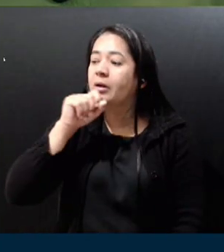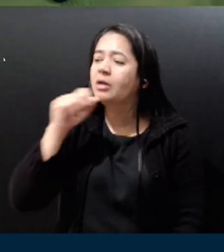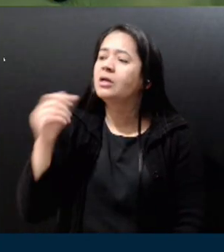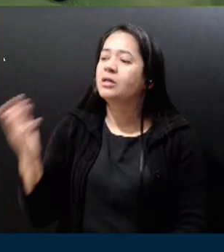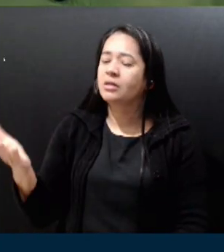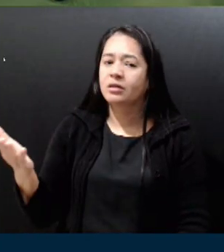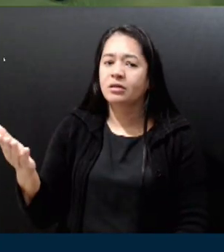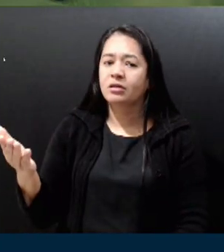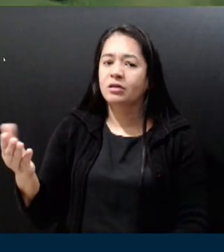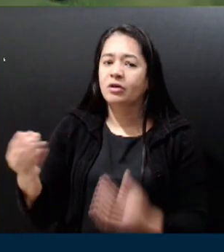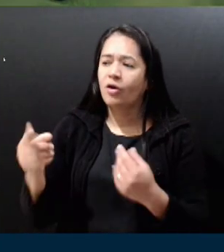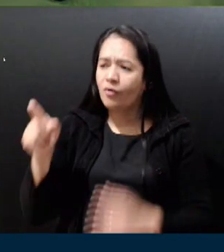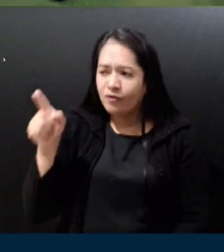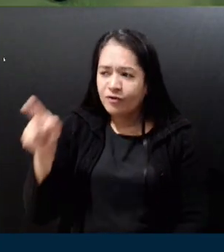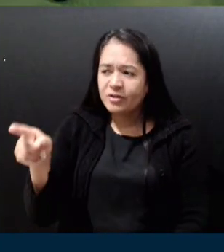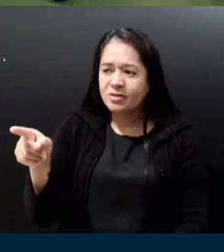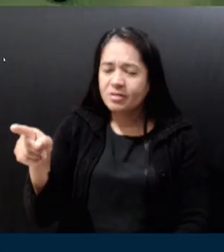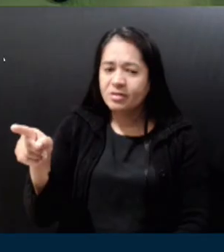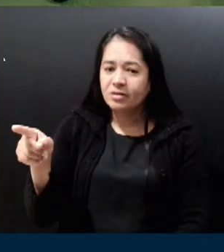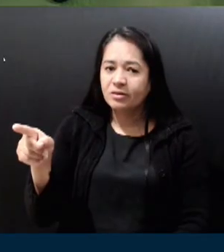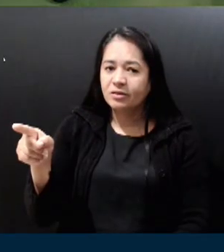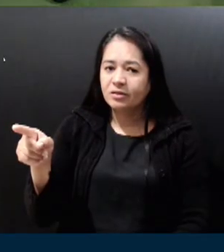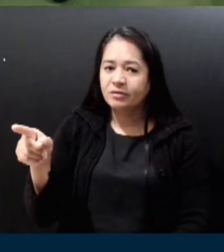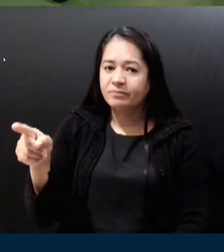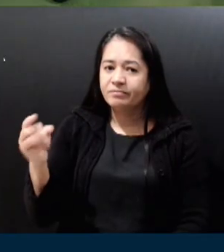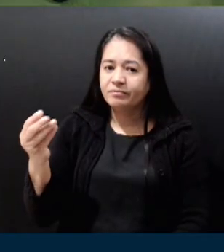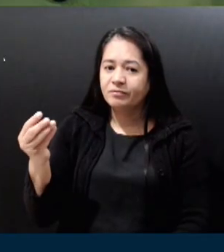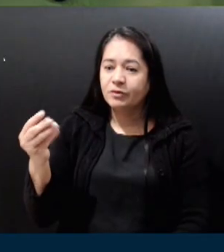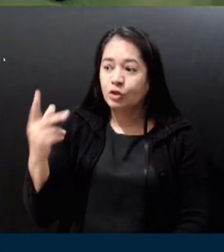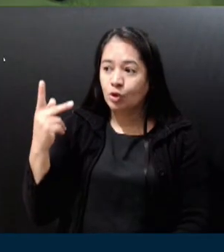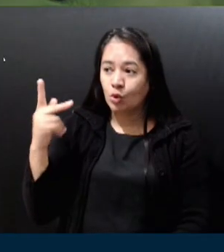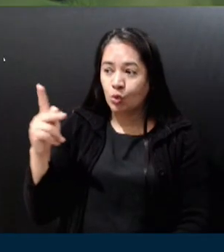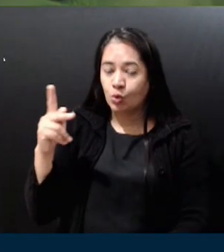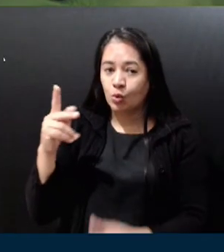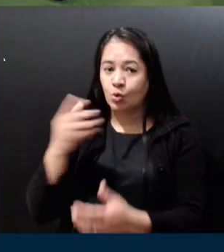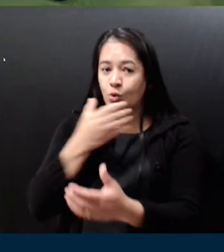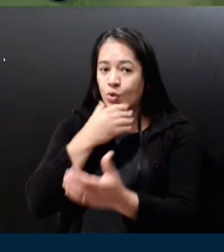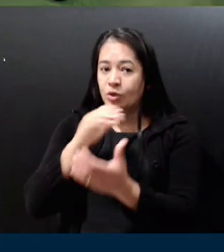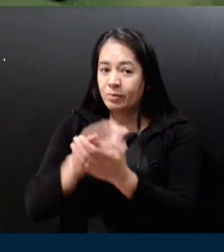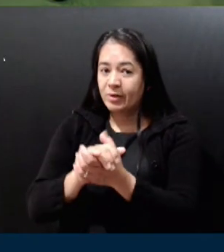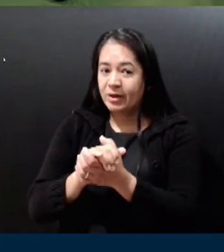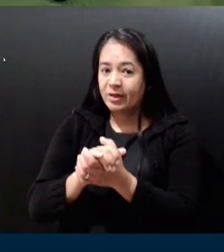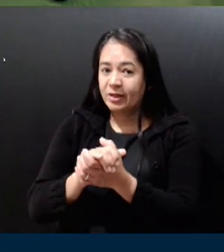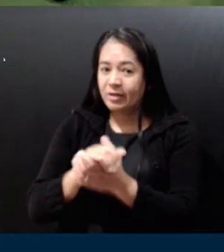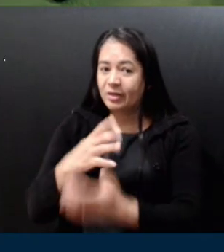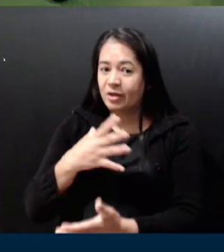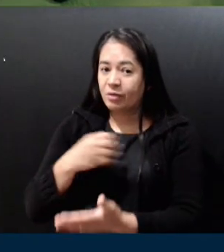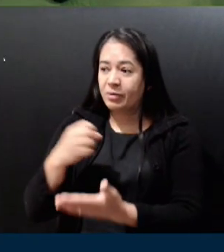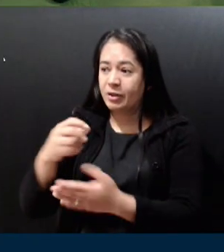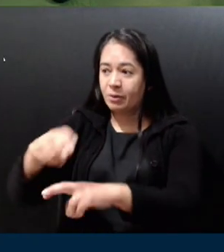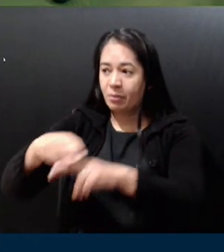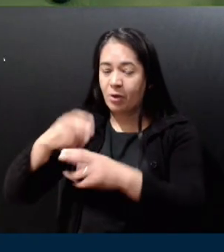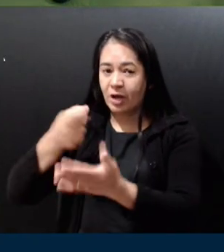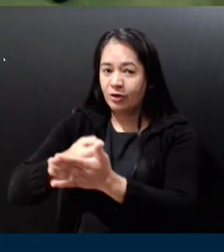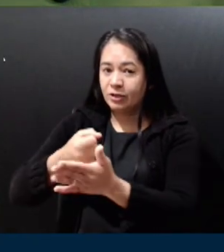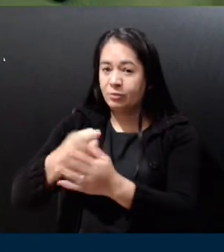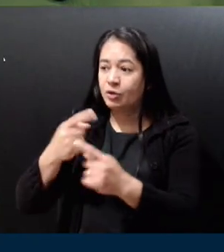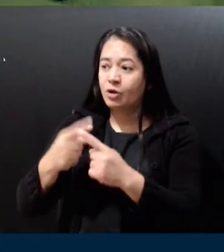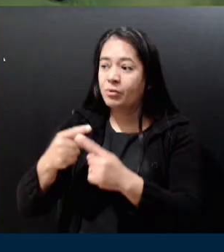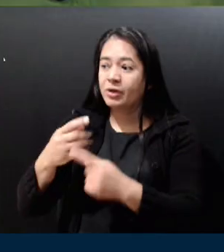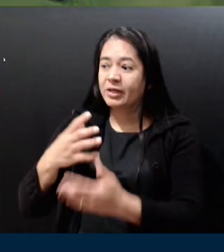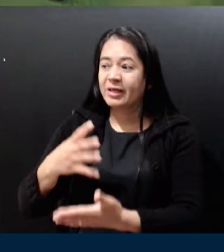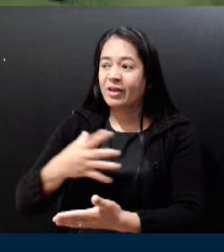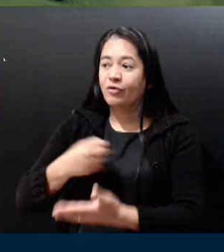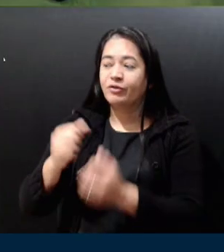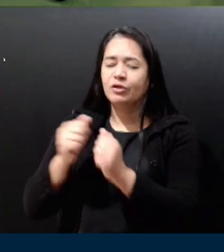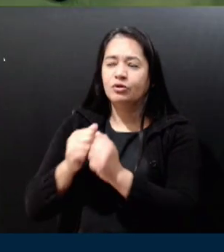você, se o seu marido vai pegar o filho por causa da multa ou porque ele quer ficar com o filho? Você acha que é